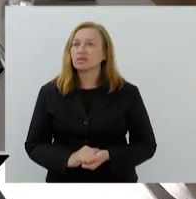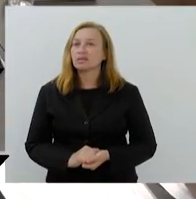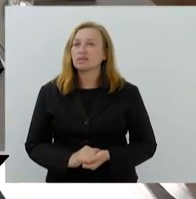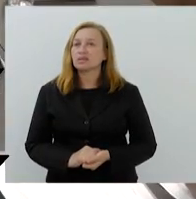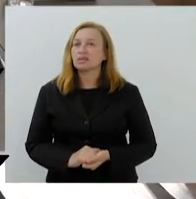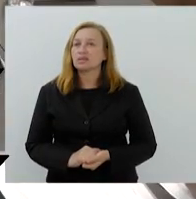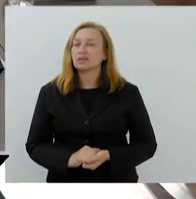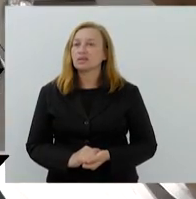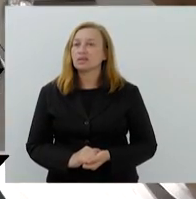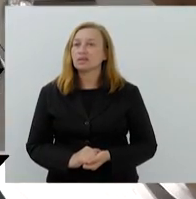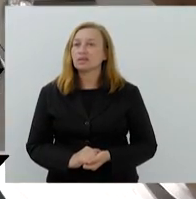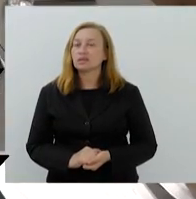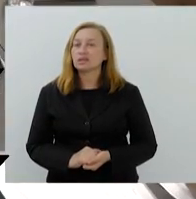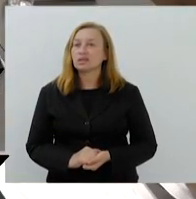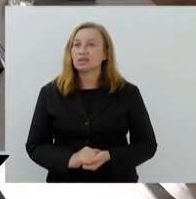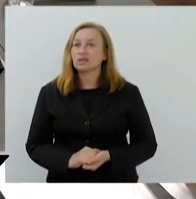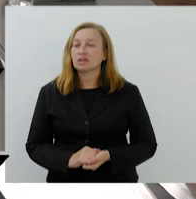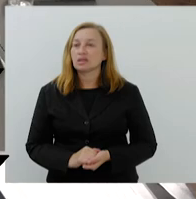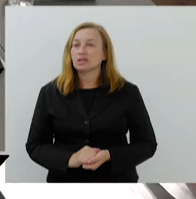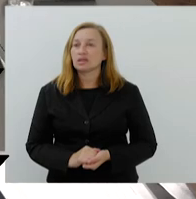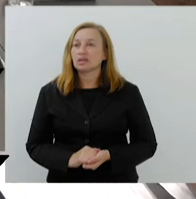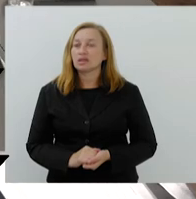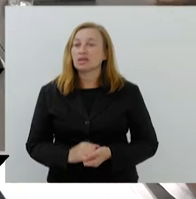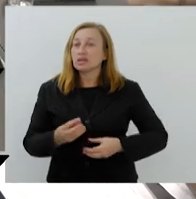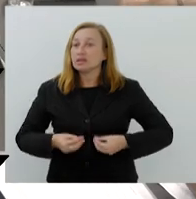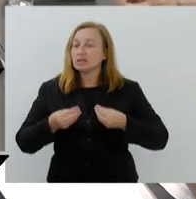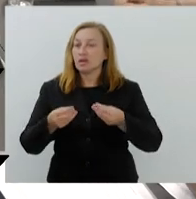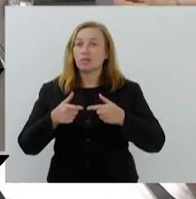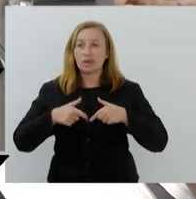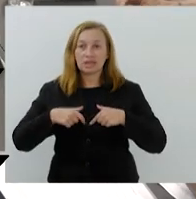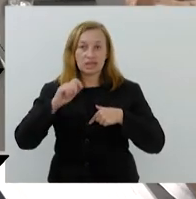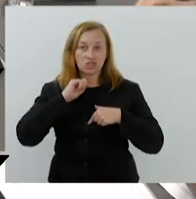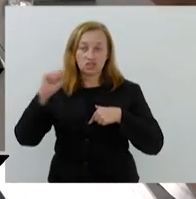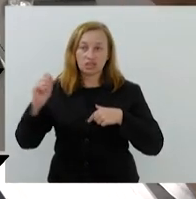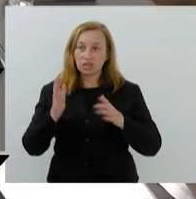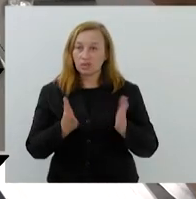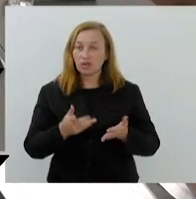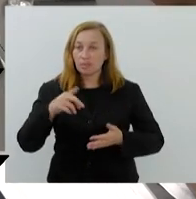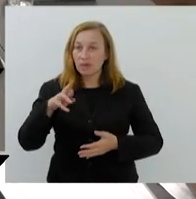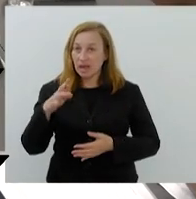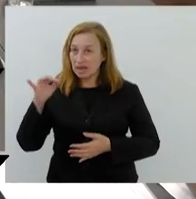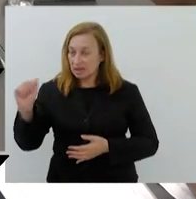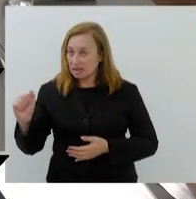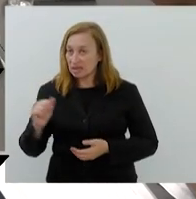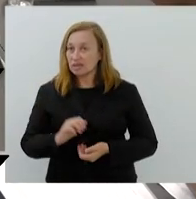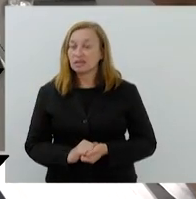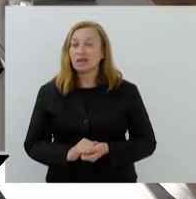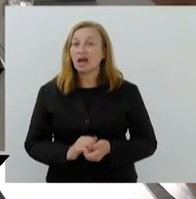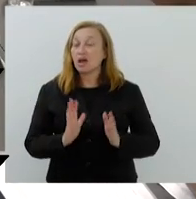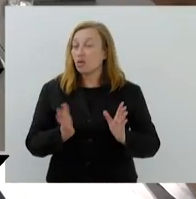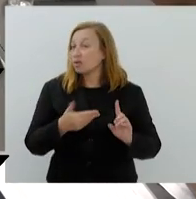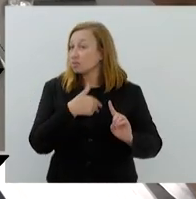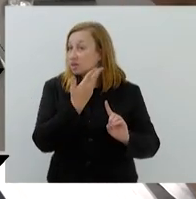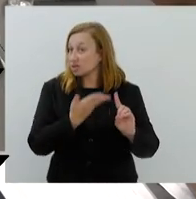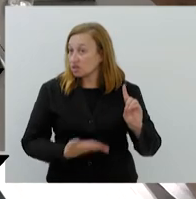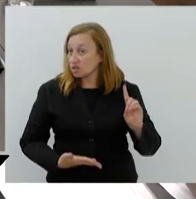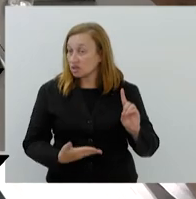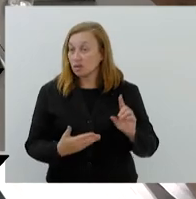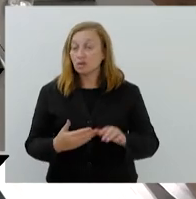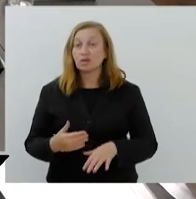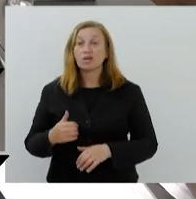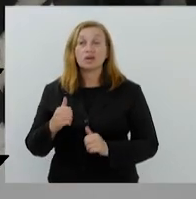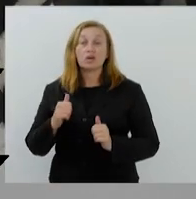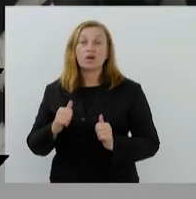e postumamente ele concedeu a medalha Tiradentes à Glória Maria, está homenageando o ator